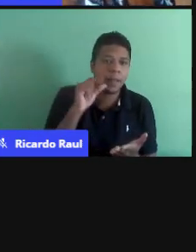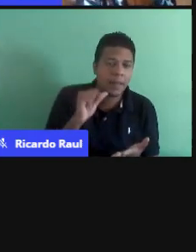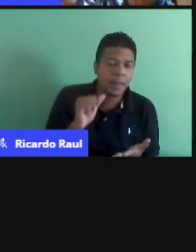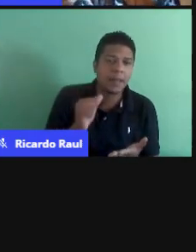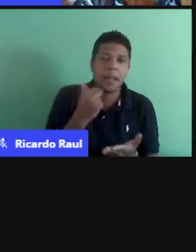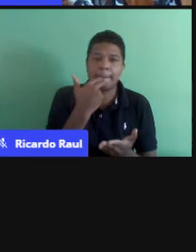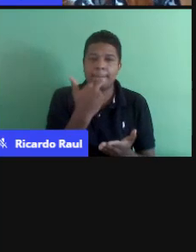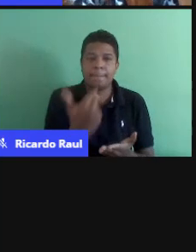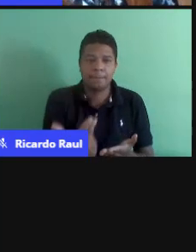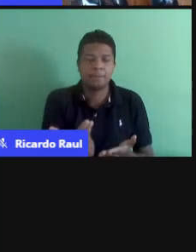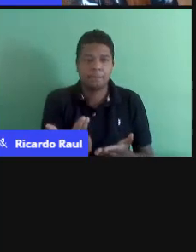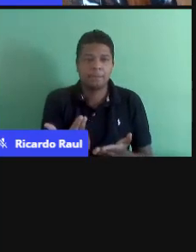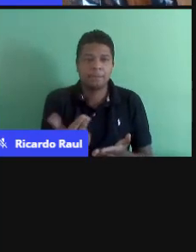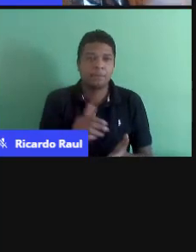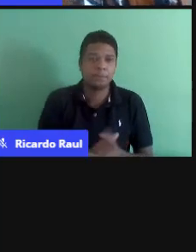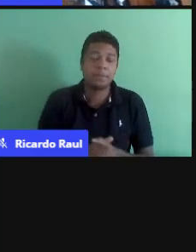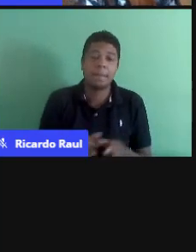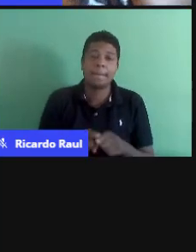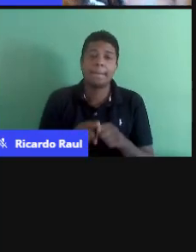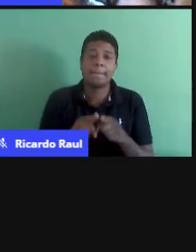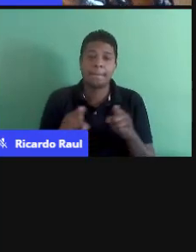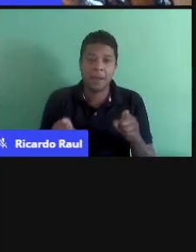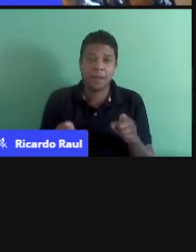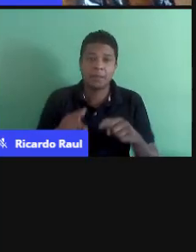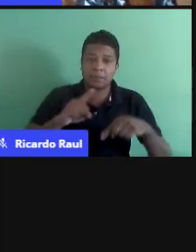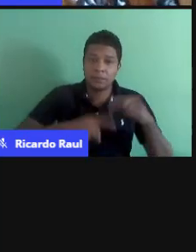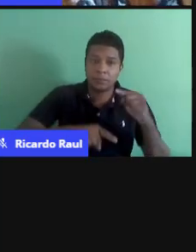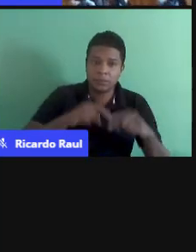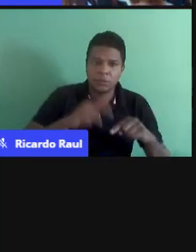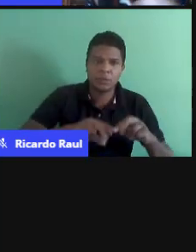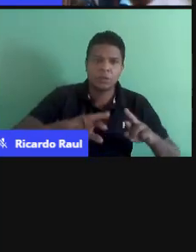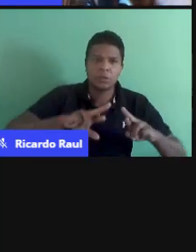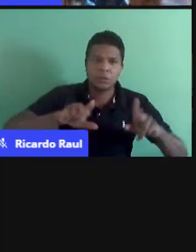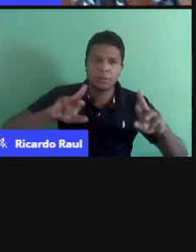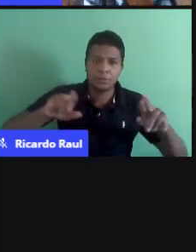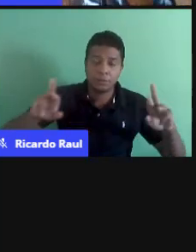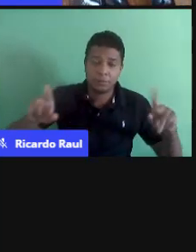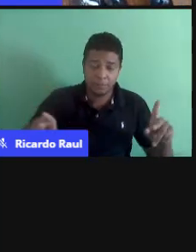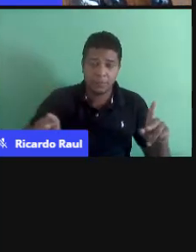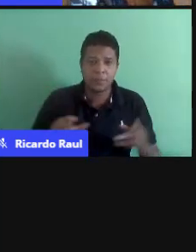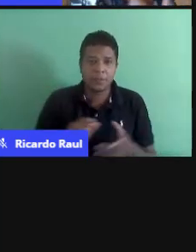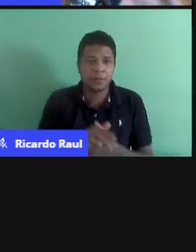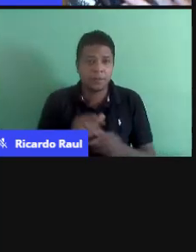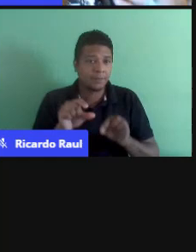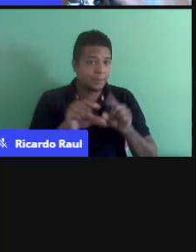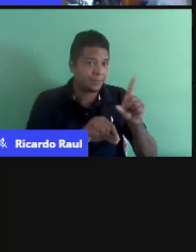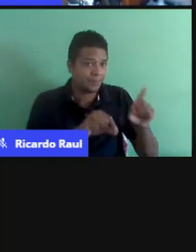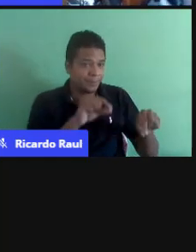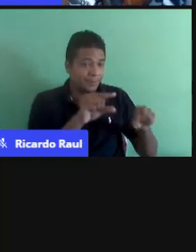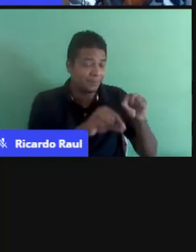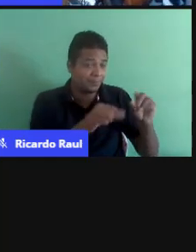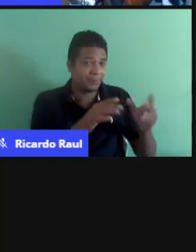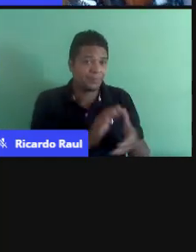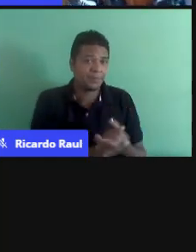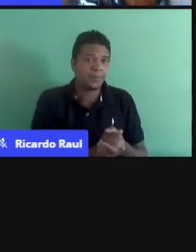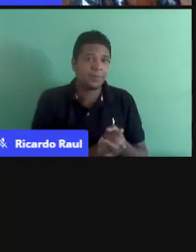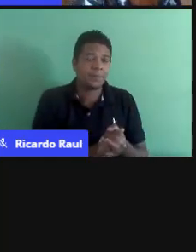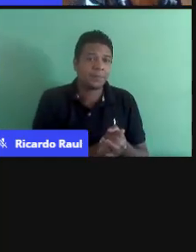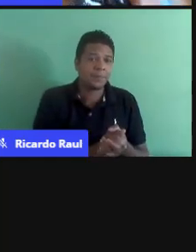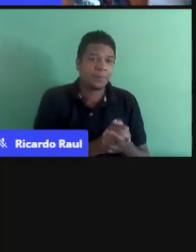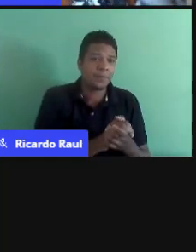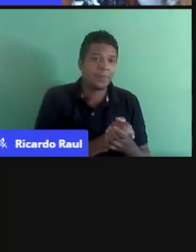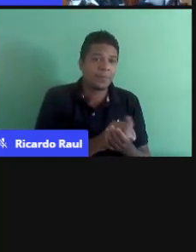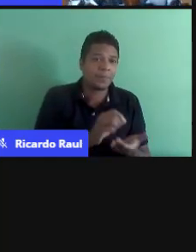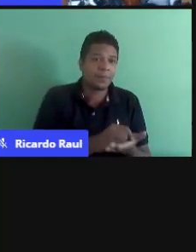de cor, né? Mas materiais diversificados para elas explorarem, né? Então,